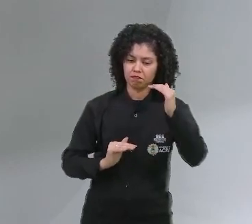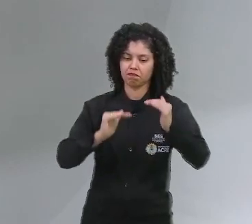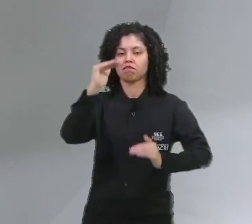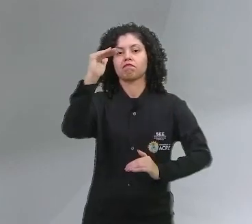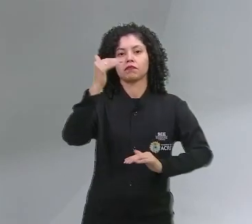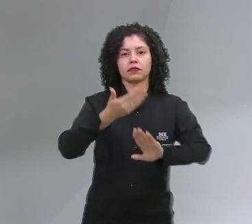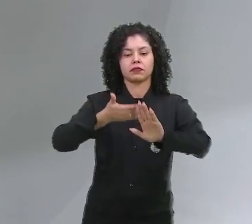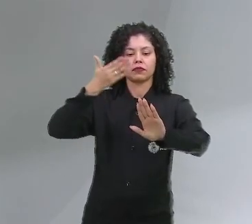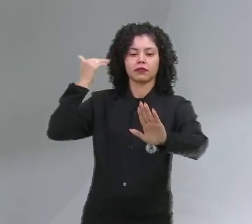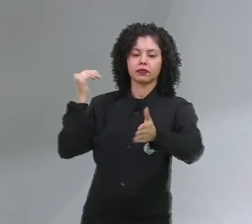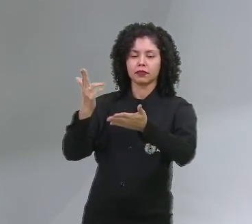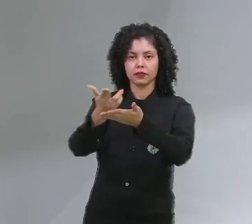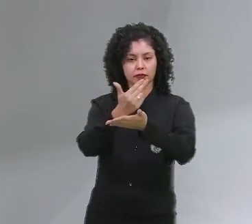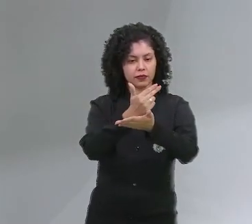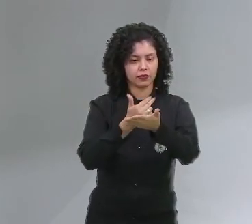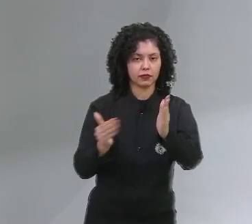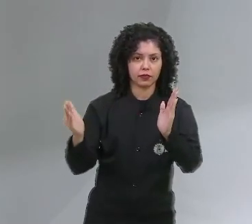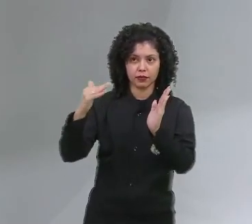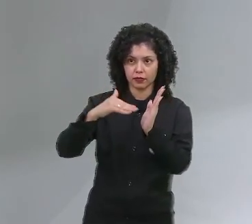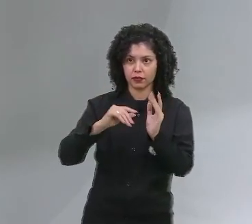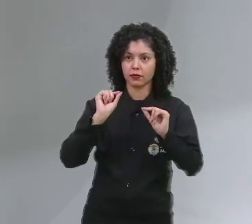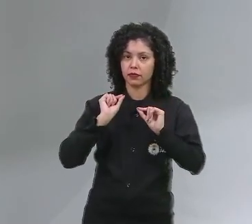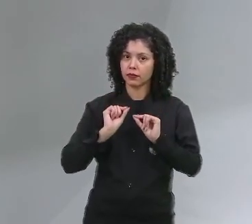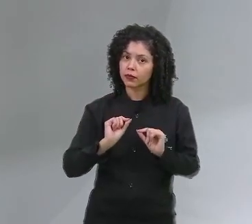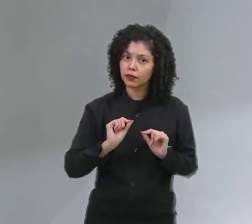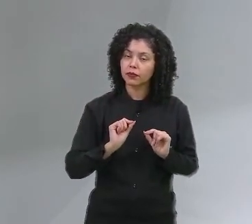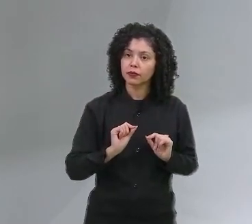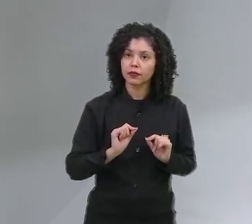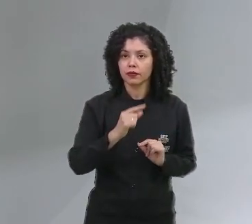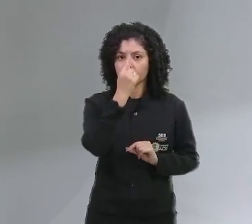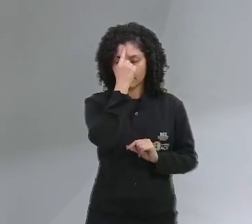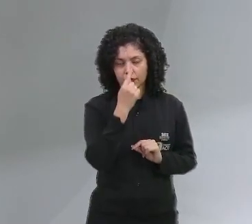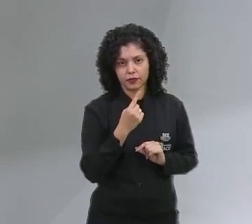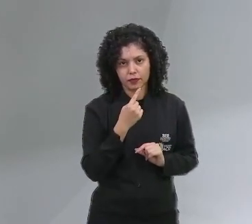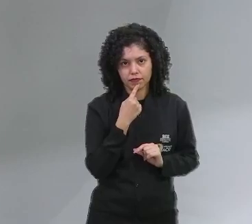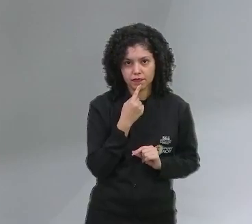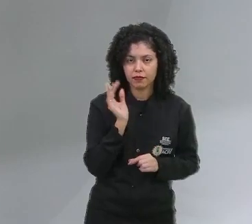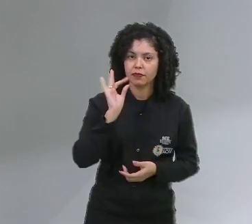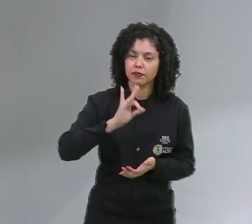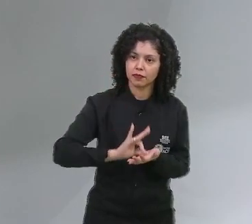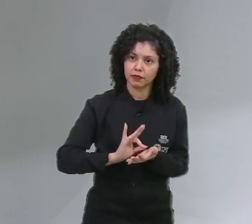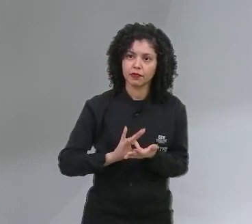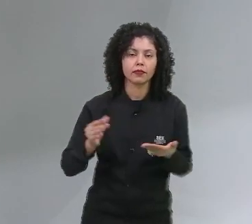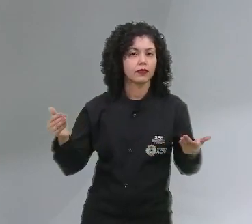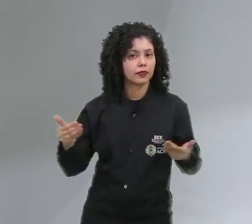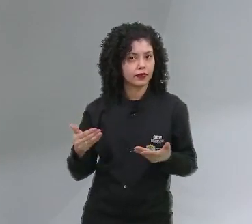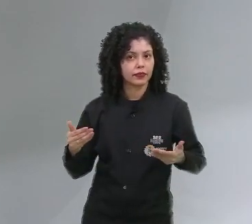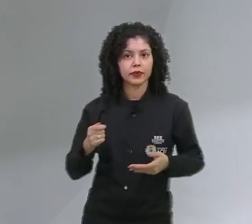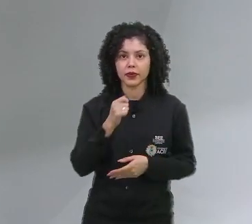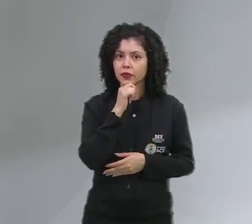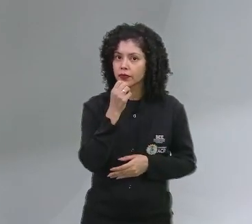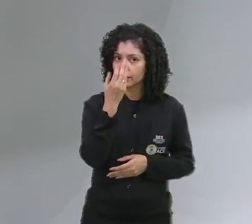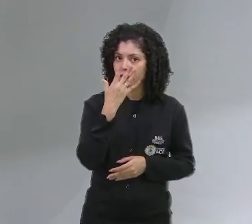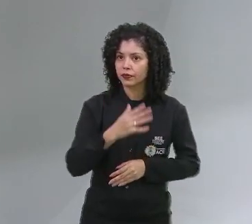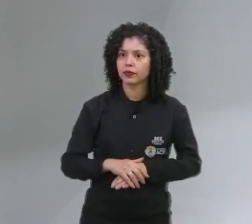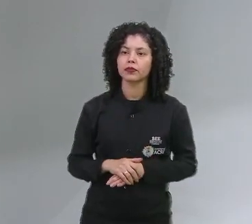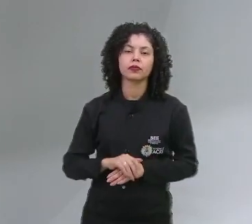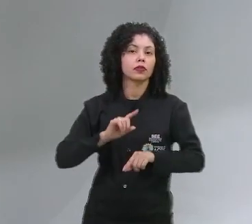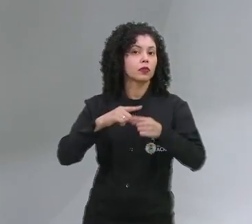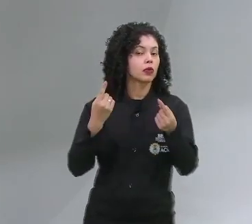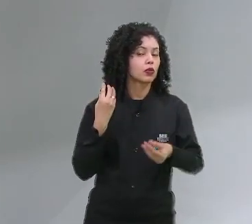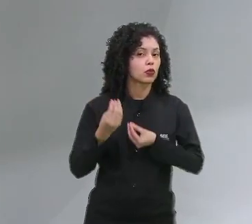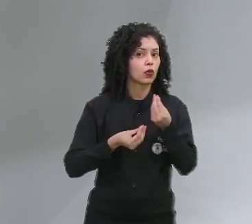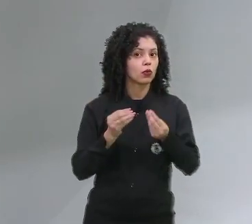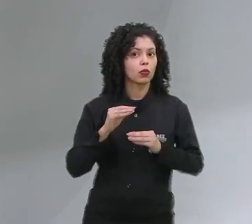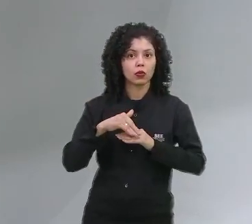Desde lá do desenho até essa imagem mais realista que é a fotografia. Mas como